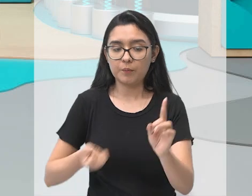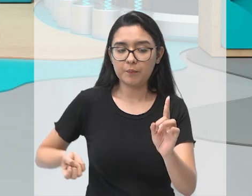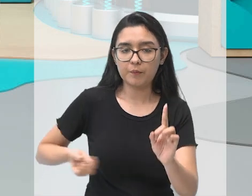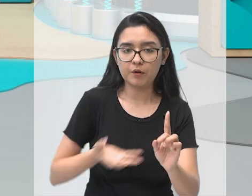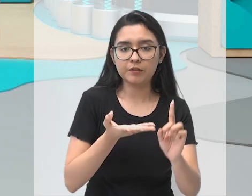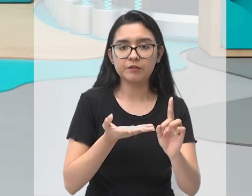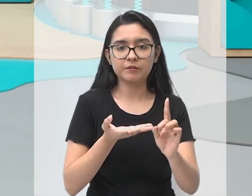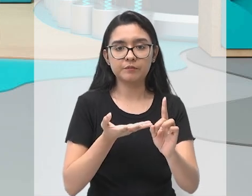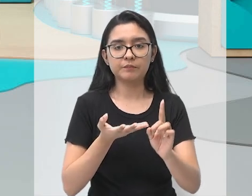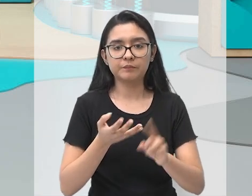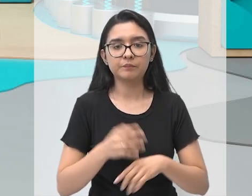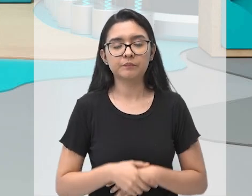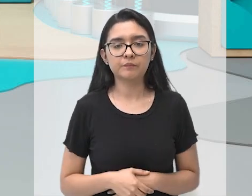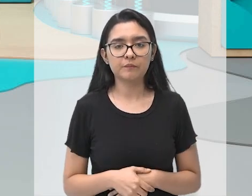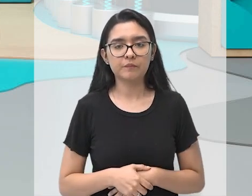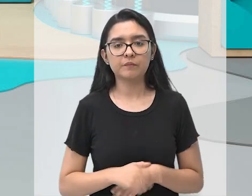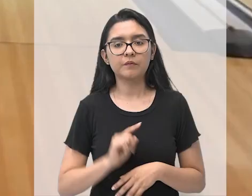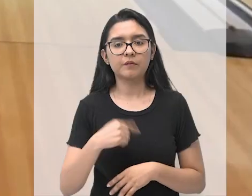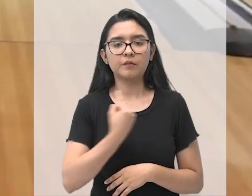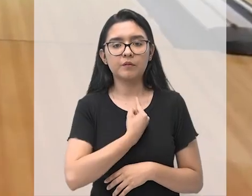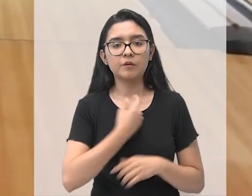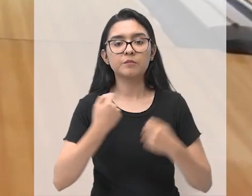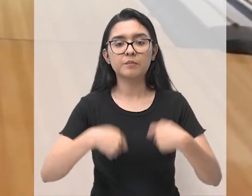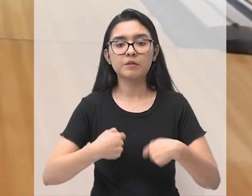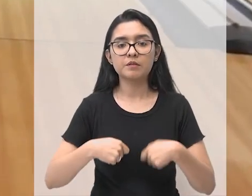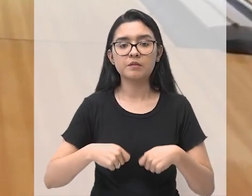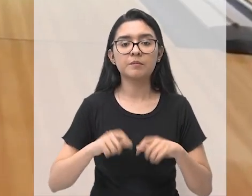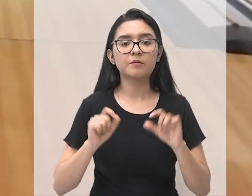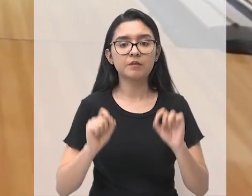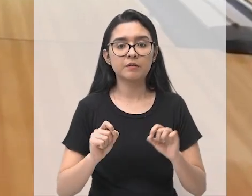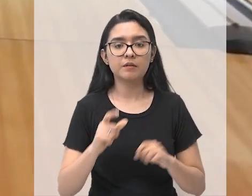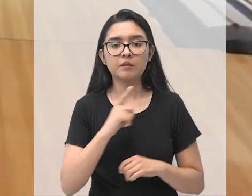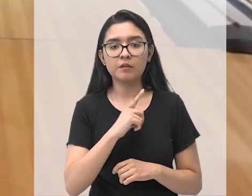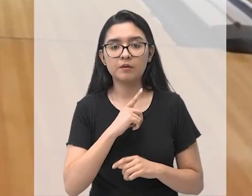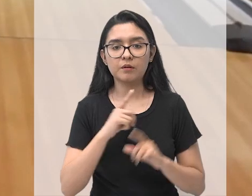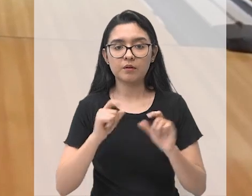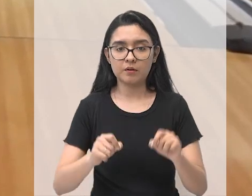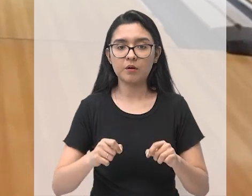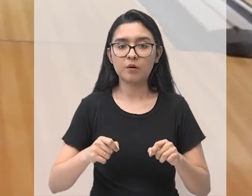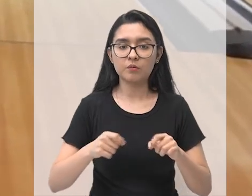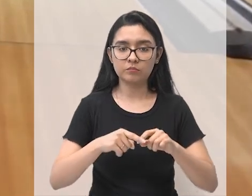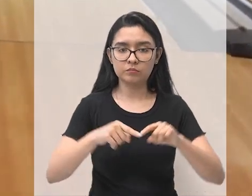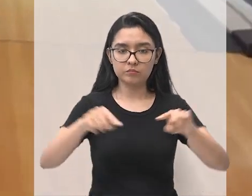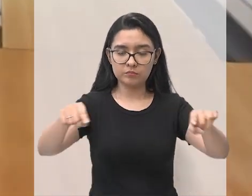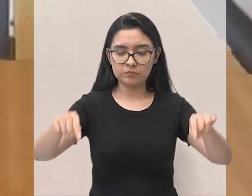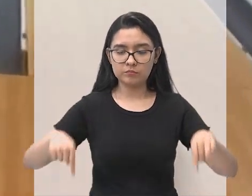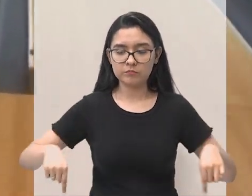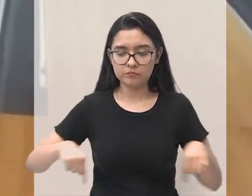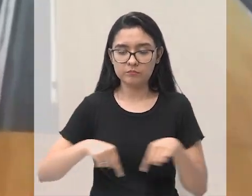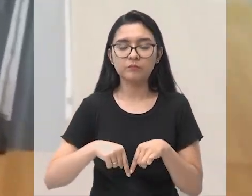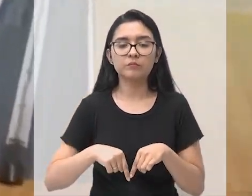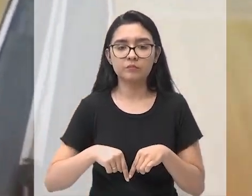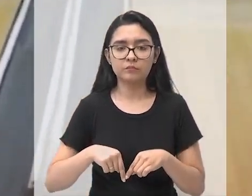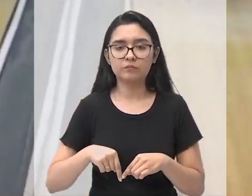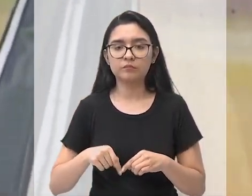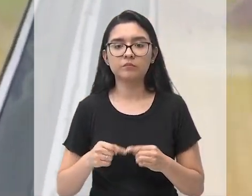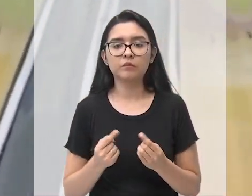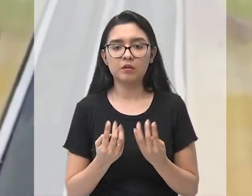e acertar o alvo determinado. Então, para vocês relembrarem cada um desses jogos, né,